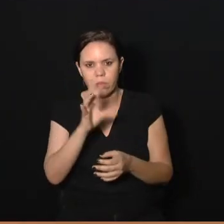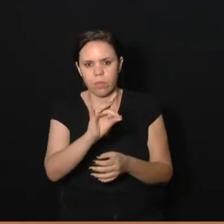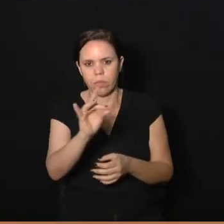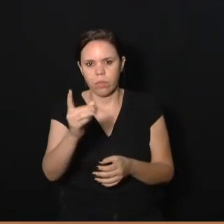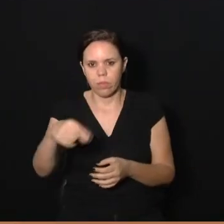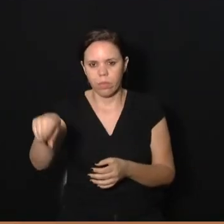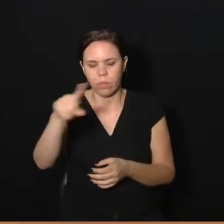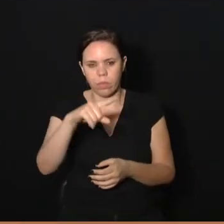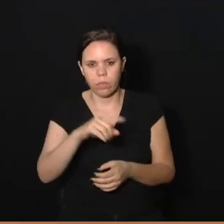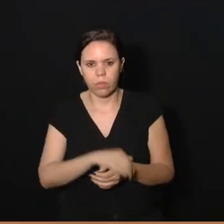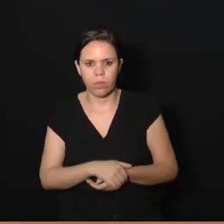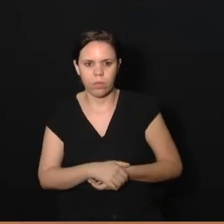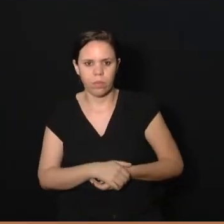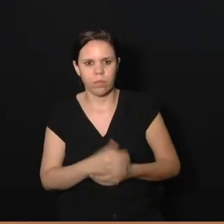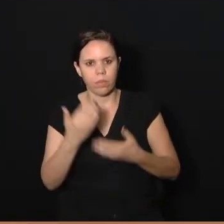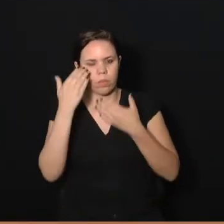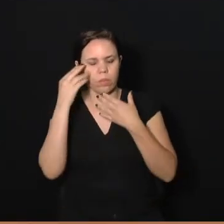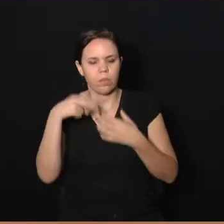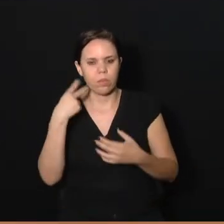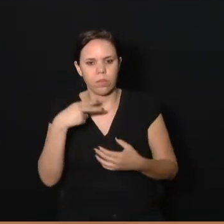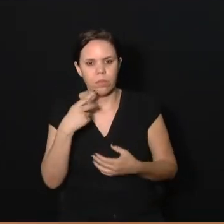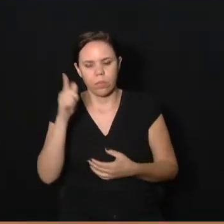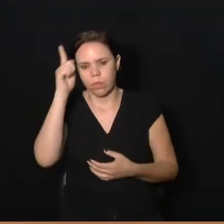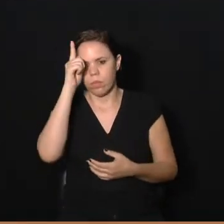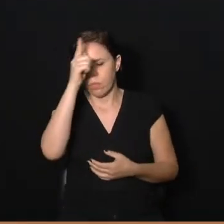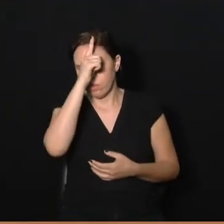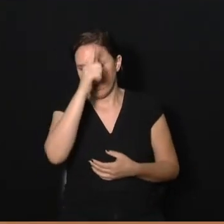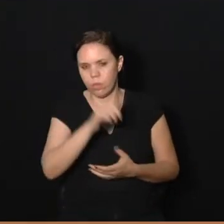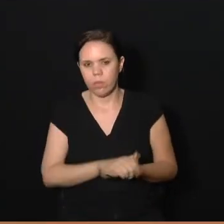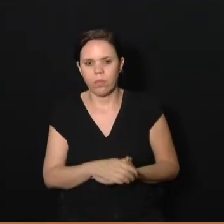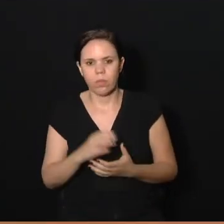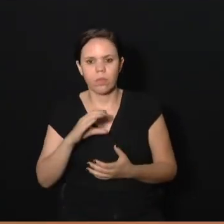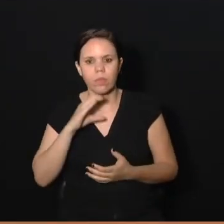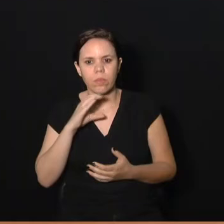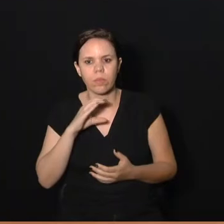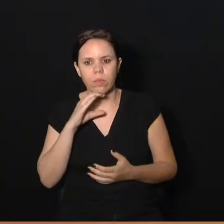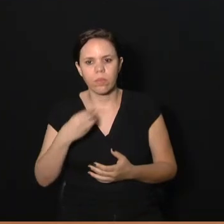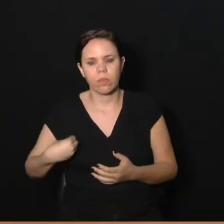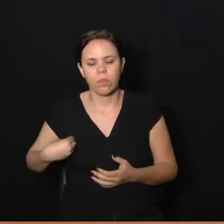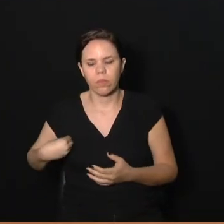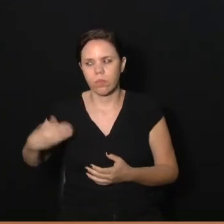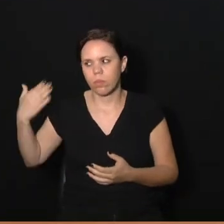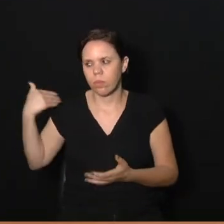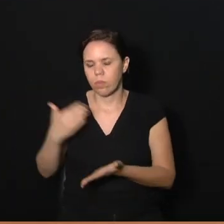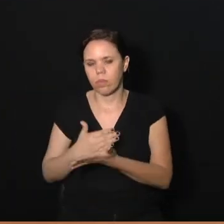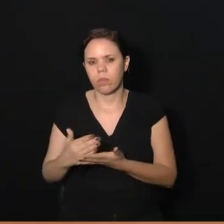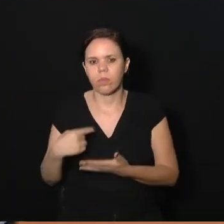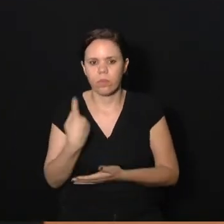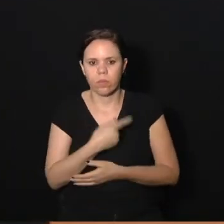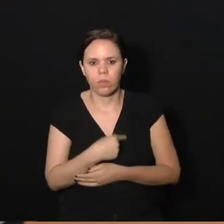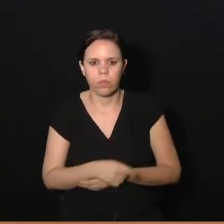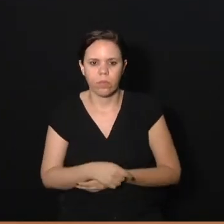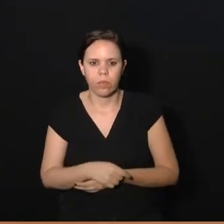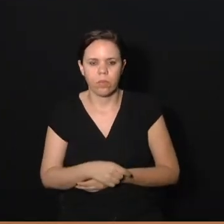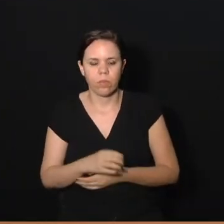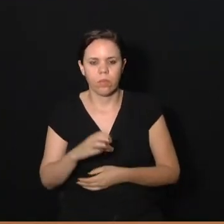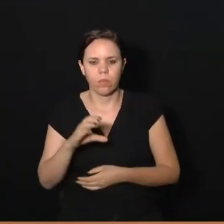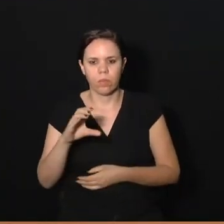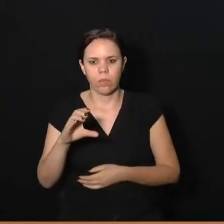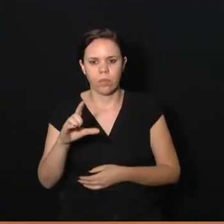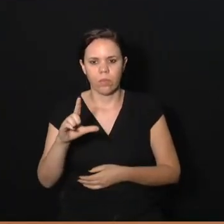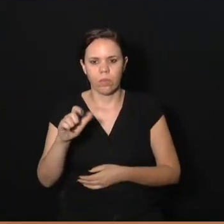um de vocês. Agradecer ao vereador Gustavo Peta, ao vereador Carmo Luiz, que esteve presente no início conosco, a